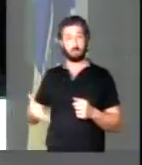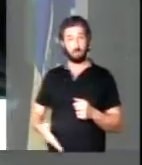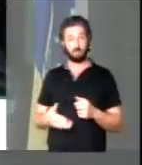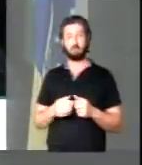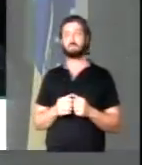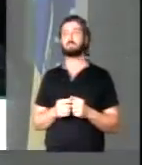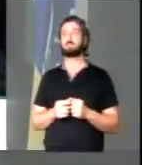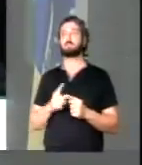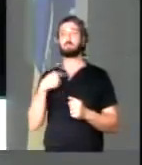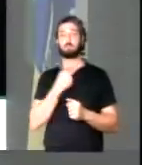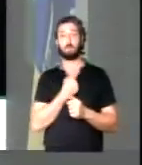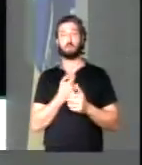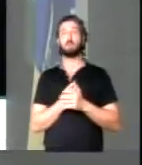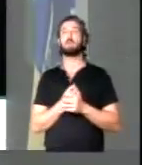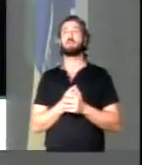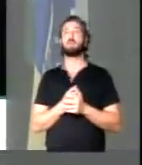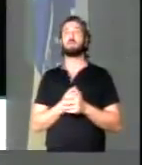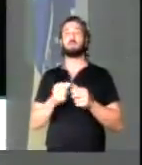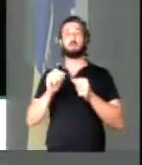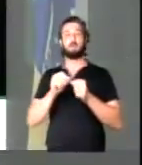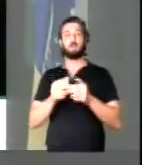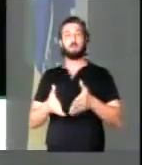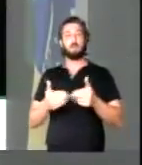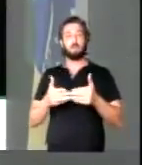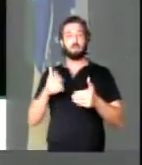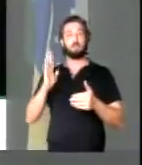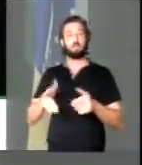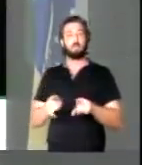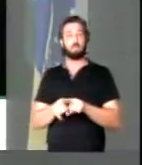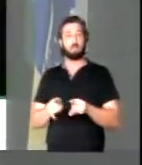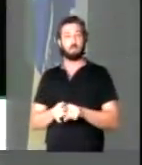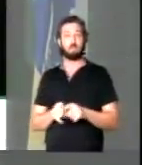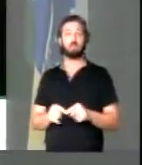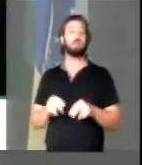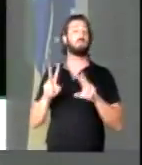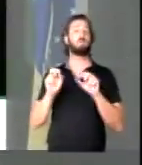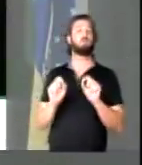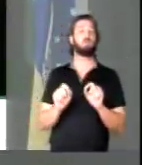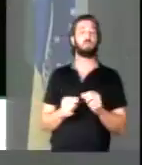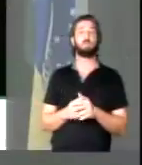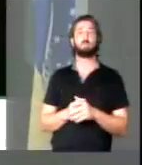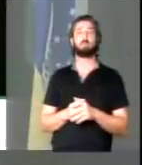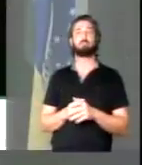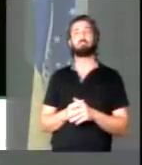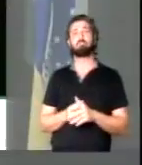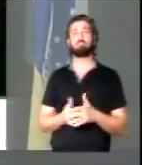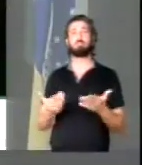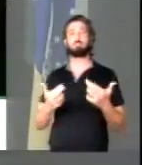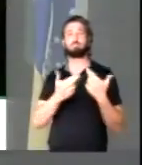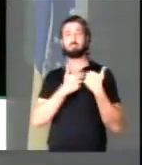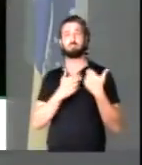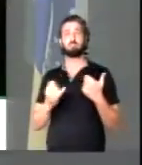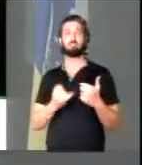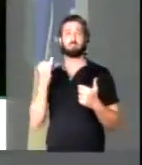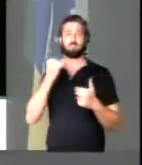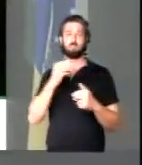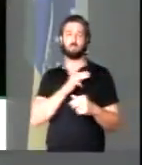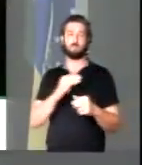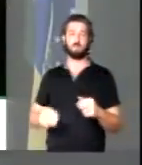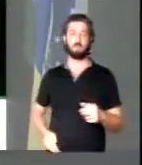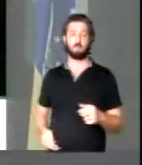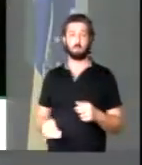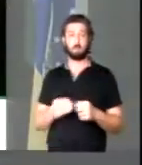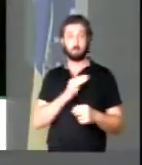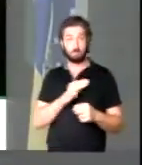também, nós fizemos reivindicações também sobre um papel importante do ministro. O